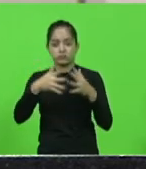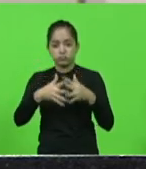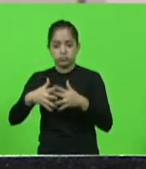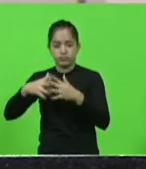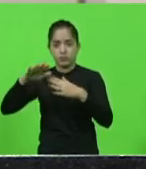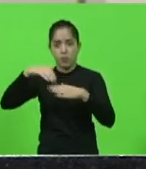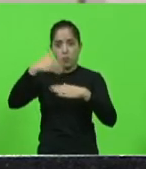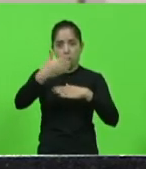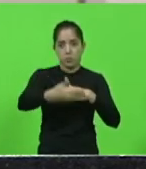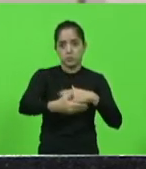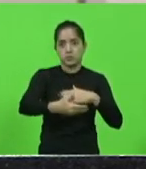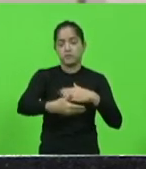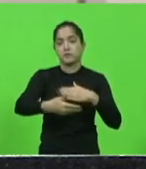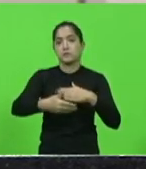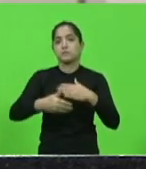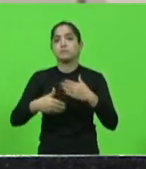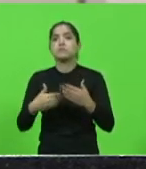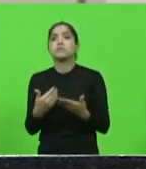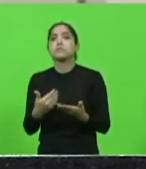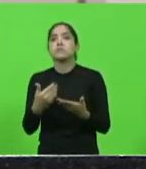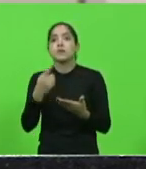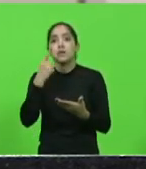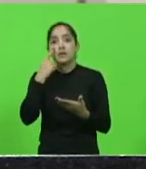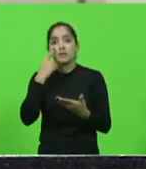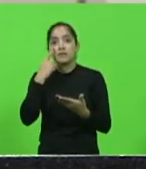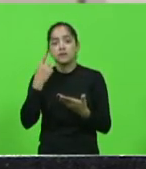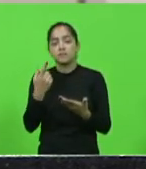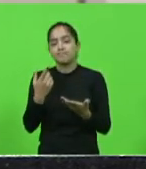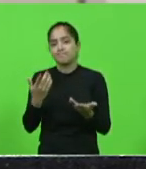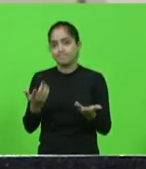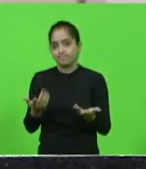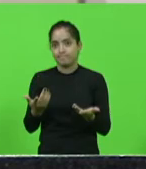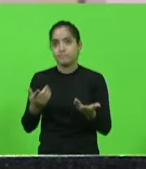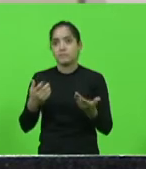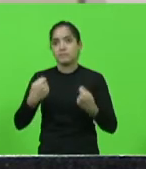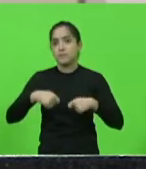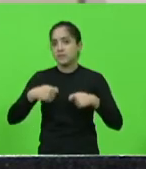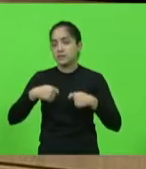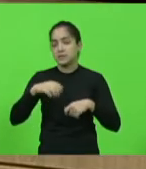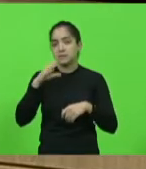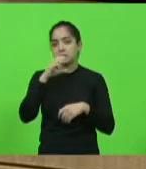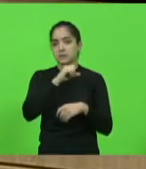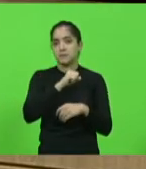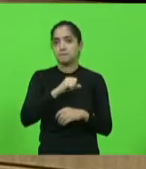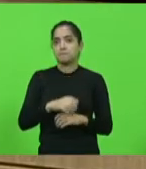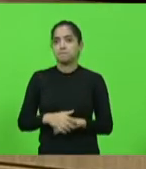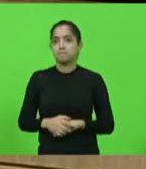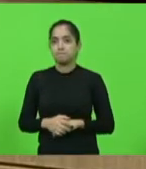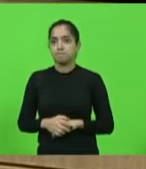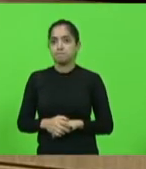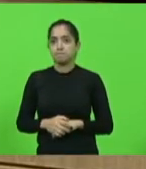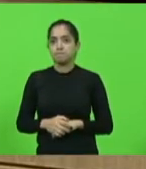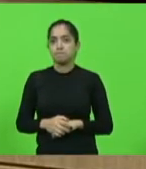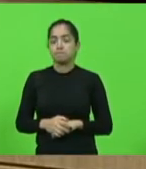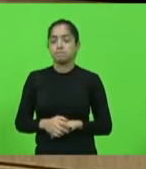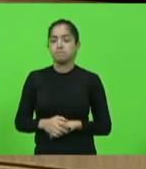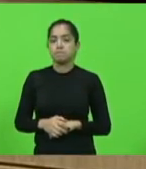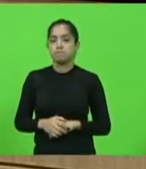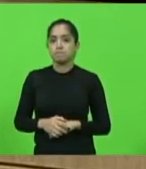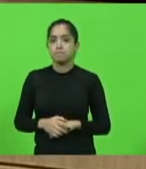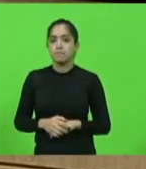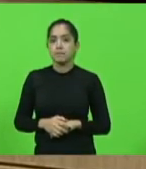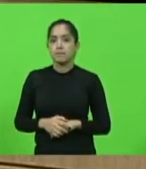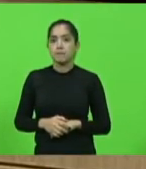meu celular a imagem do motorista. Então, não é mais possível. A gente precisa fazer alguma coisa. Obrigado, deputado. Marques, lá da